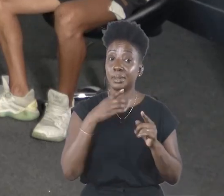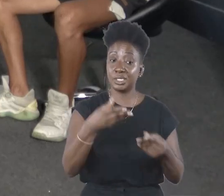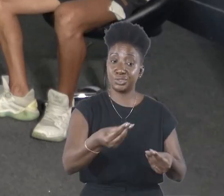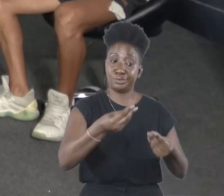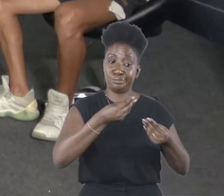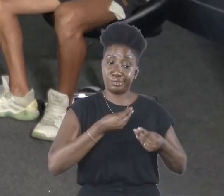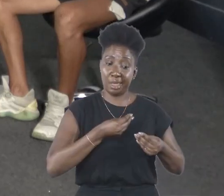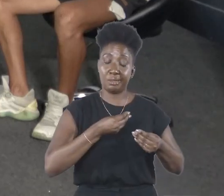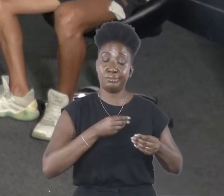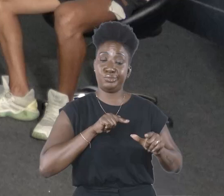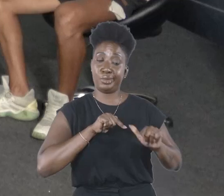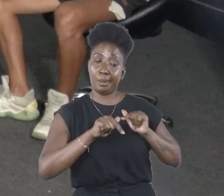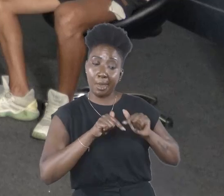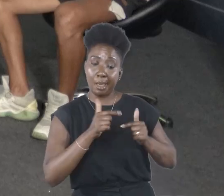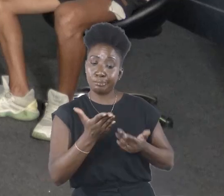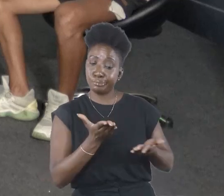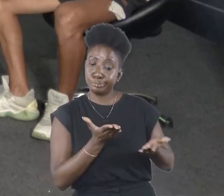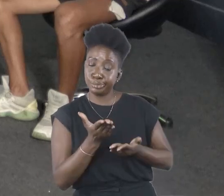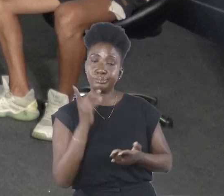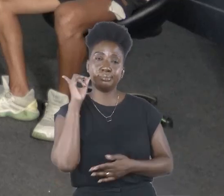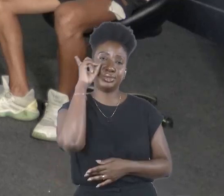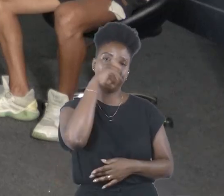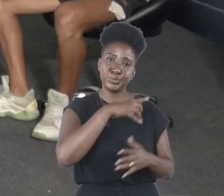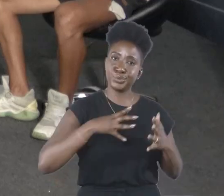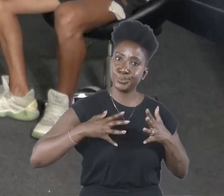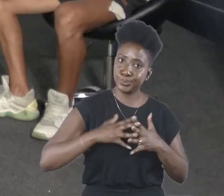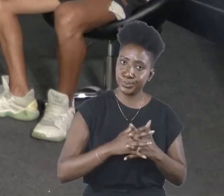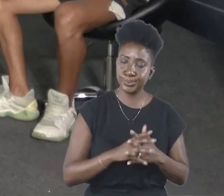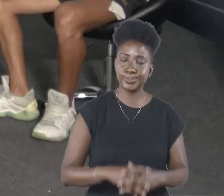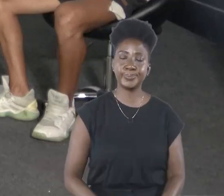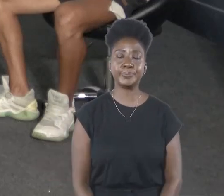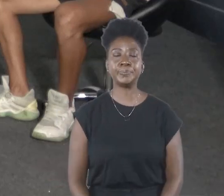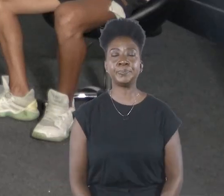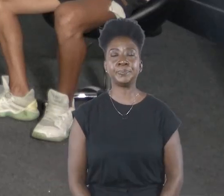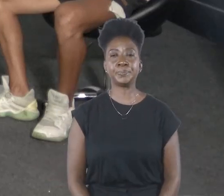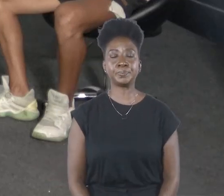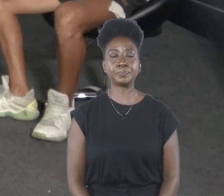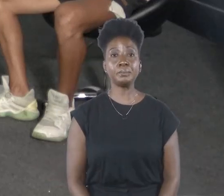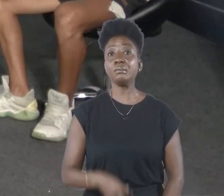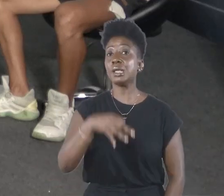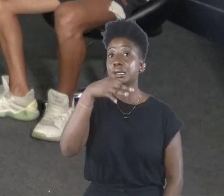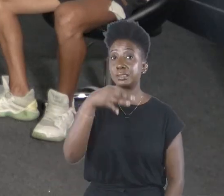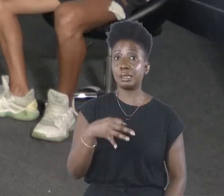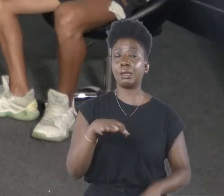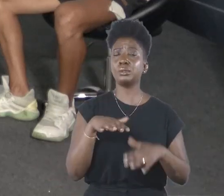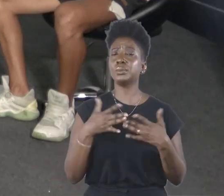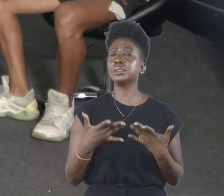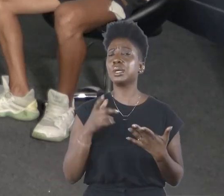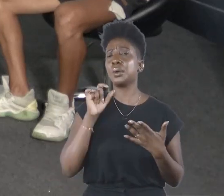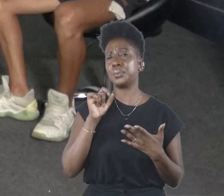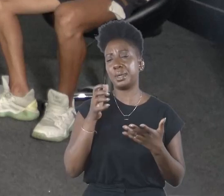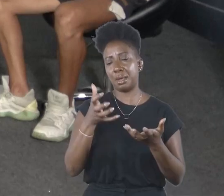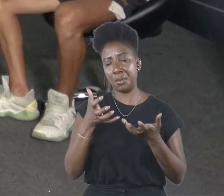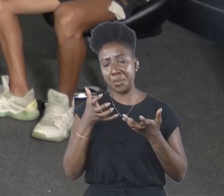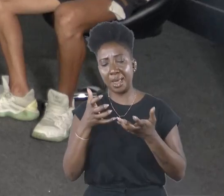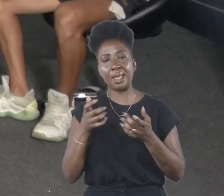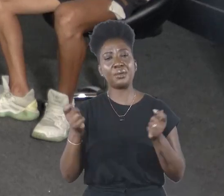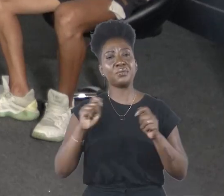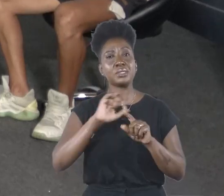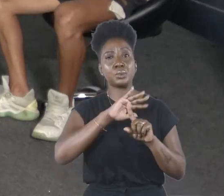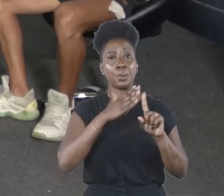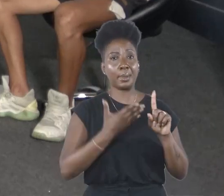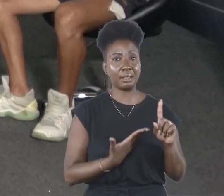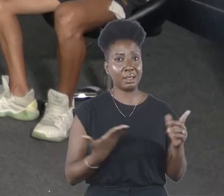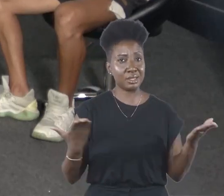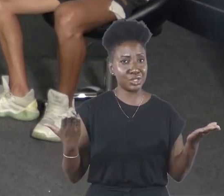se regularizar. Se não pode ser refugiado, vai ser imigrante. Se não é imigrante, vai ser... Tem várias frentes, então essa é uma coisa que a gente tem que